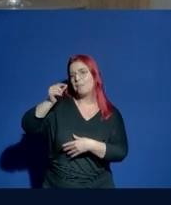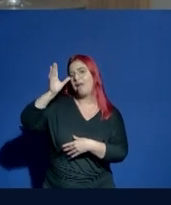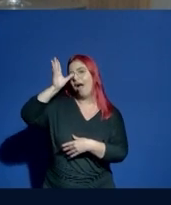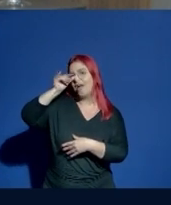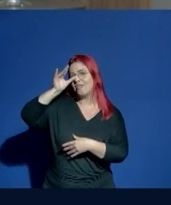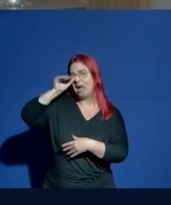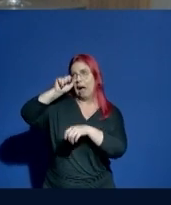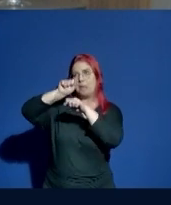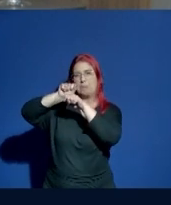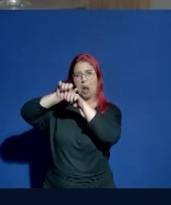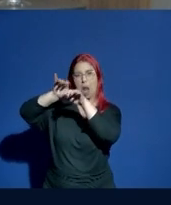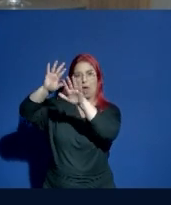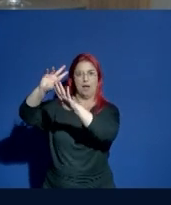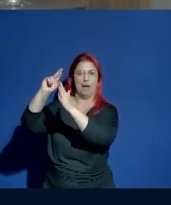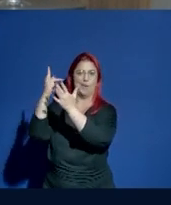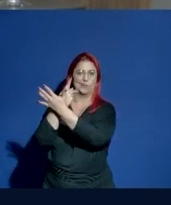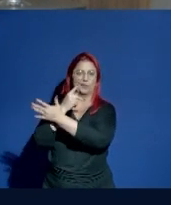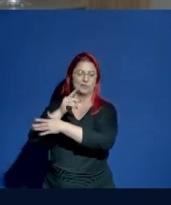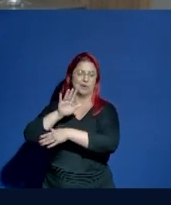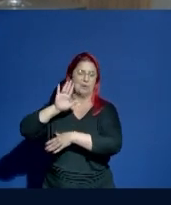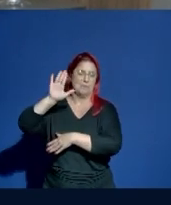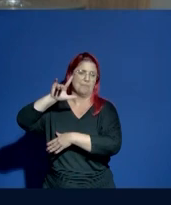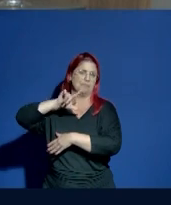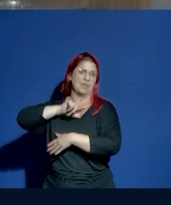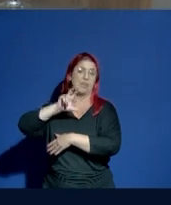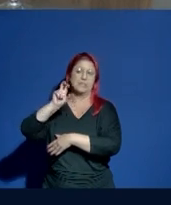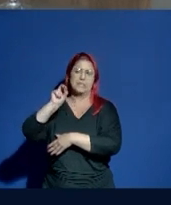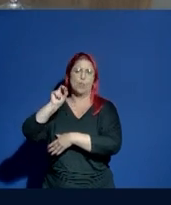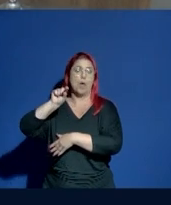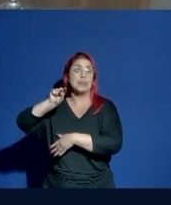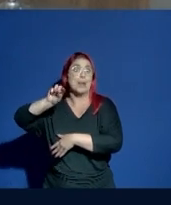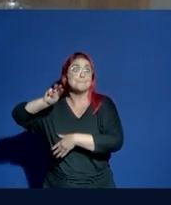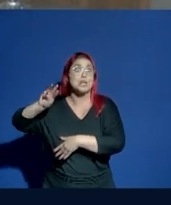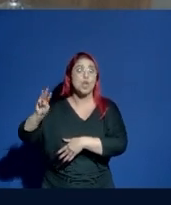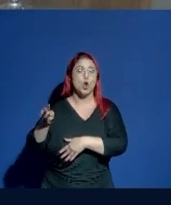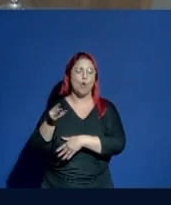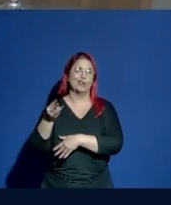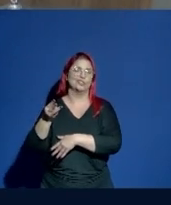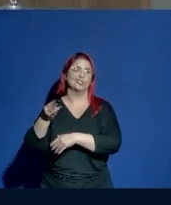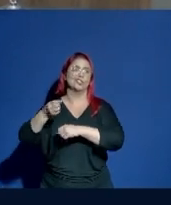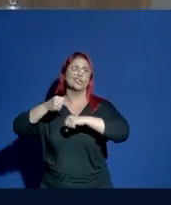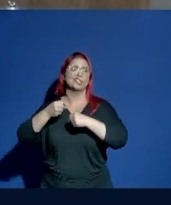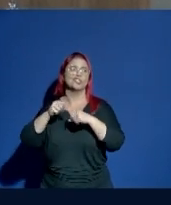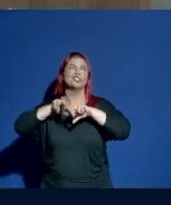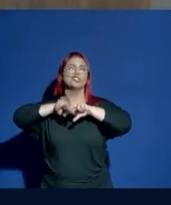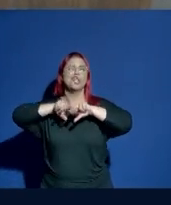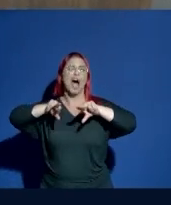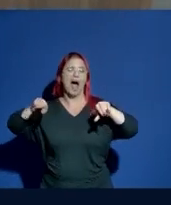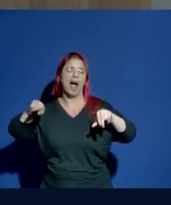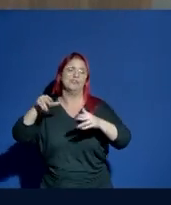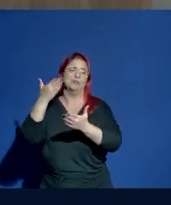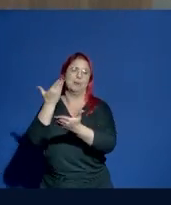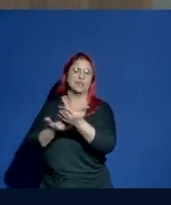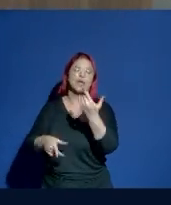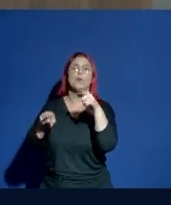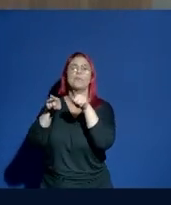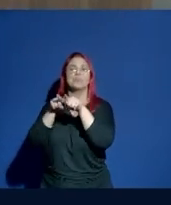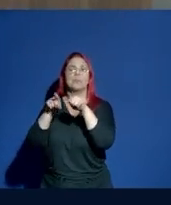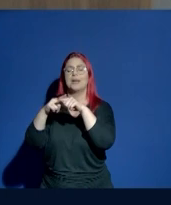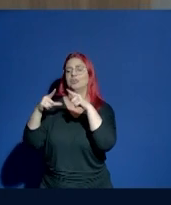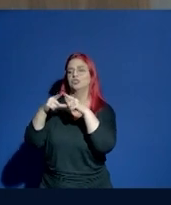que devastou aí mais de 50 milhões de aves nos Estados Unidos, o Japão perdeu 10% do seu